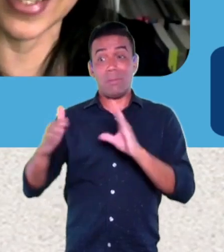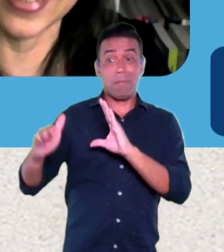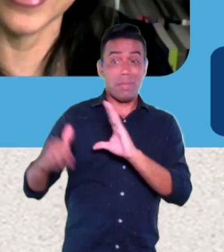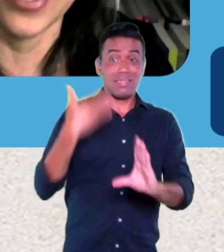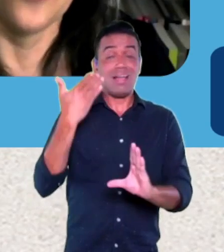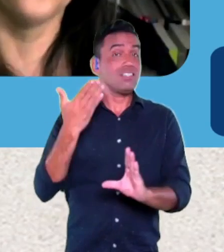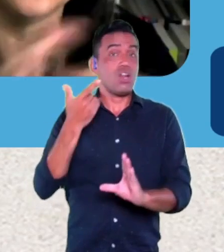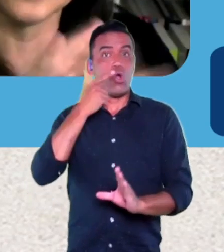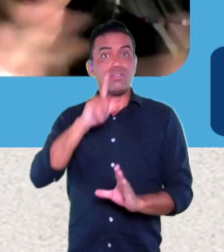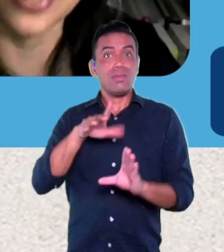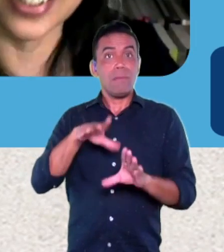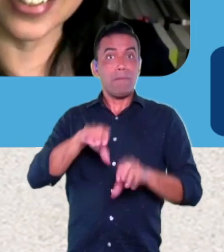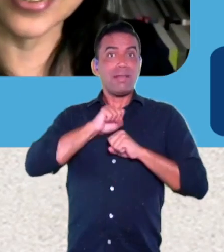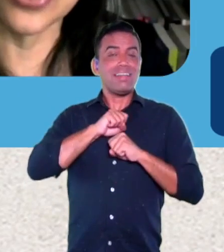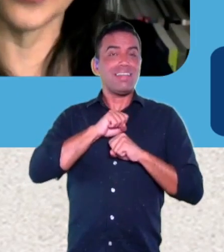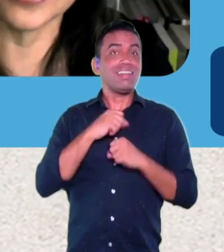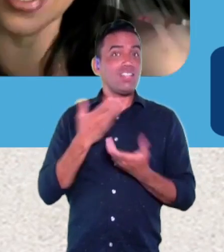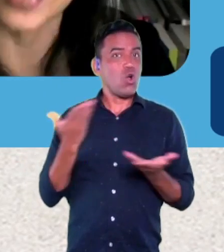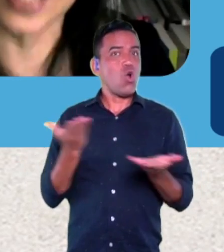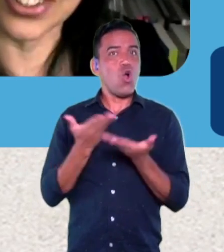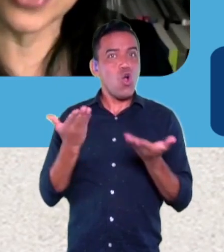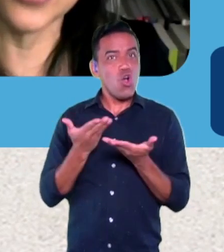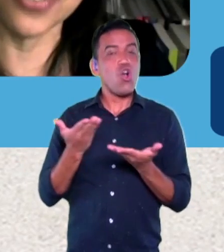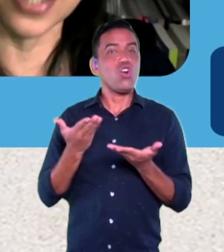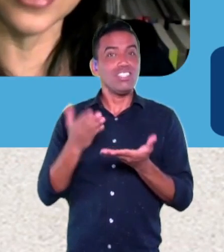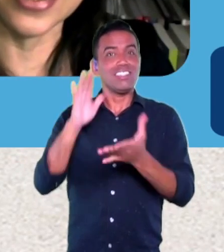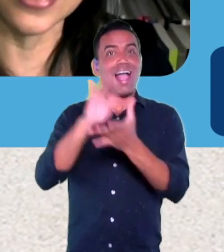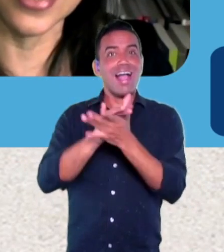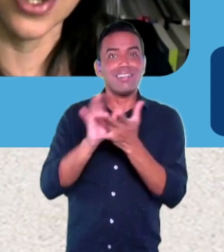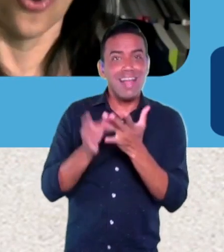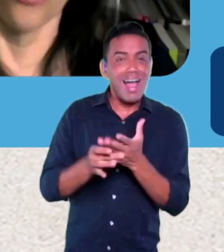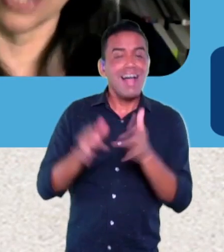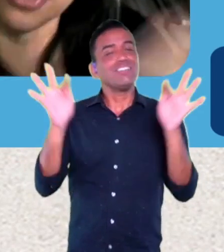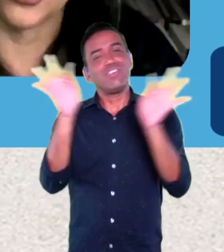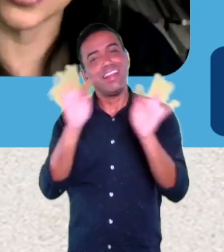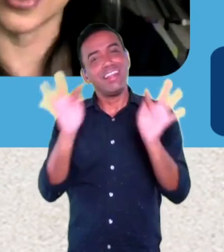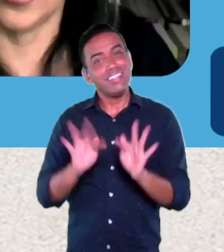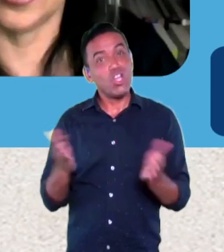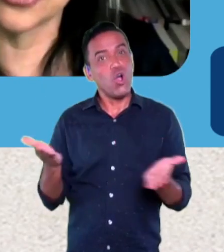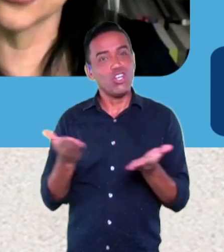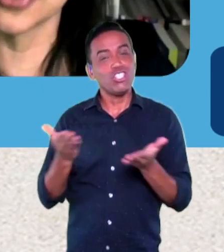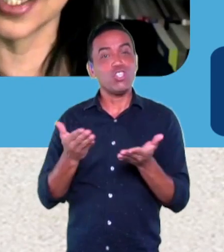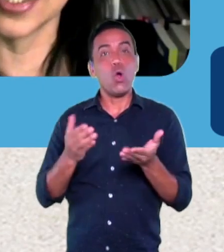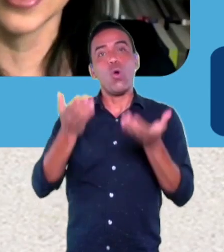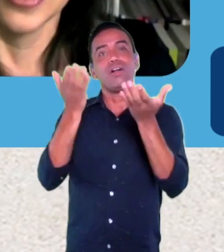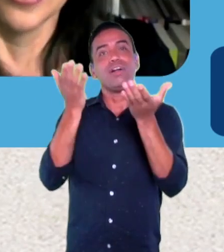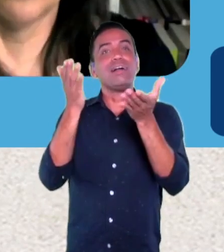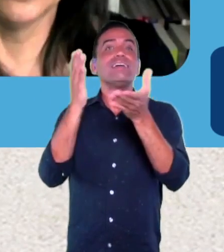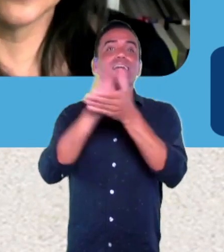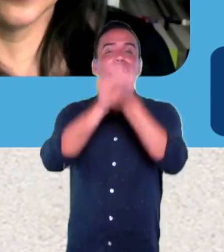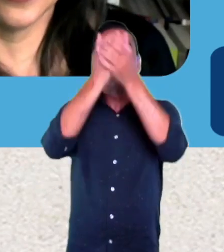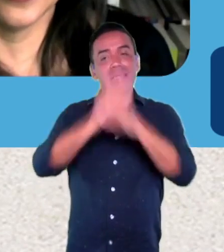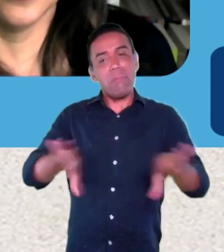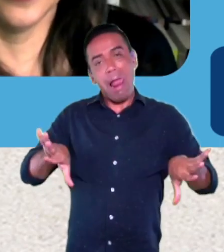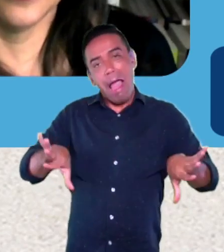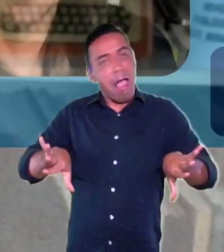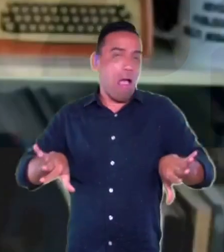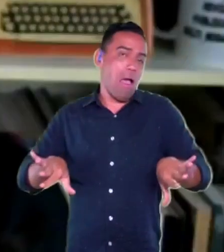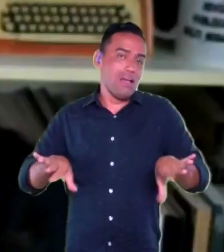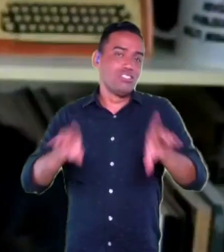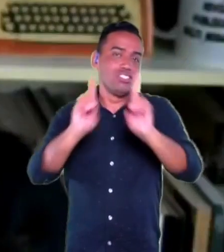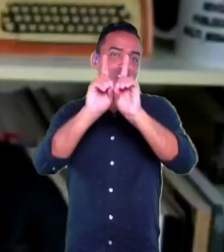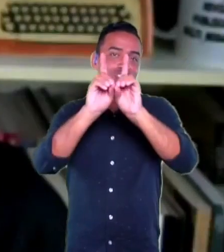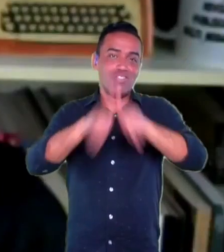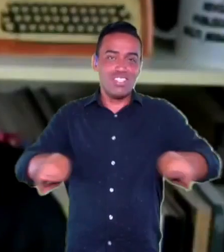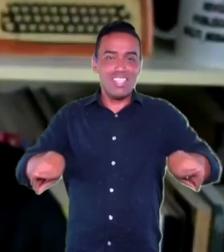uma mensagem? Hoje talvez eles estivessem casadinhos e felizes, né? Ou já divorciados, não sei. Mas